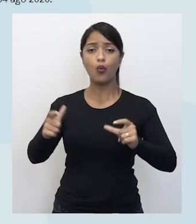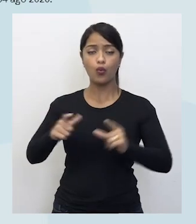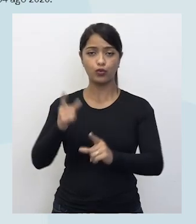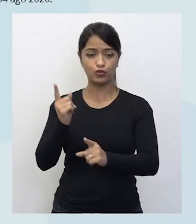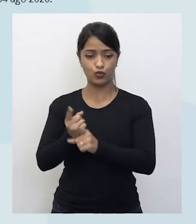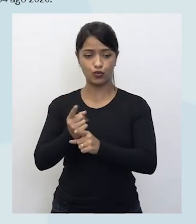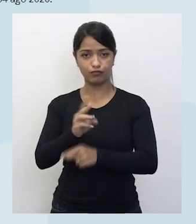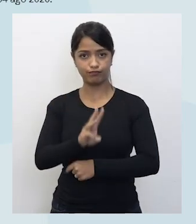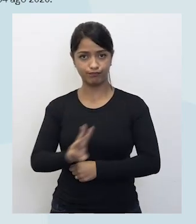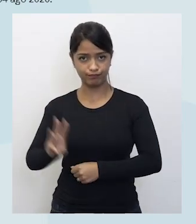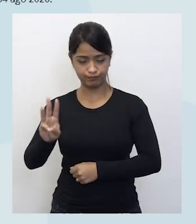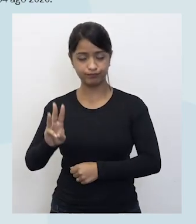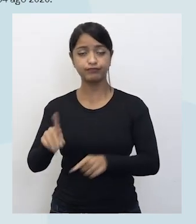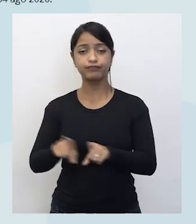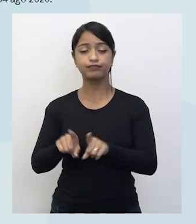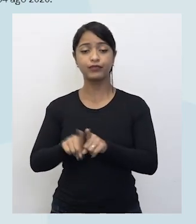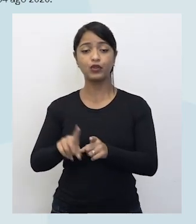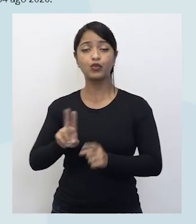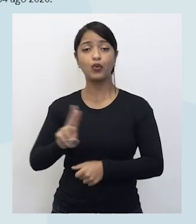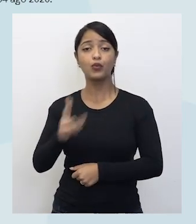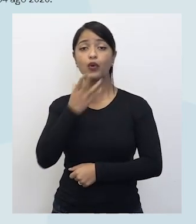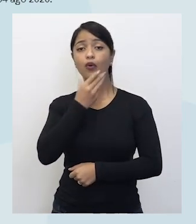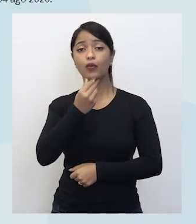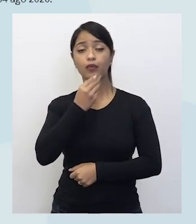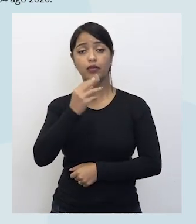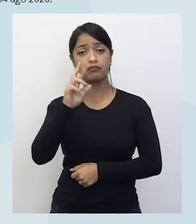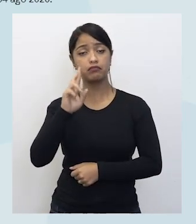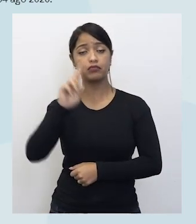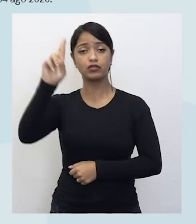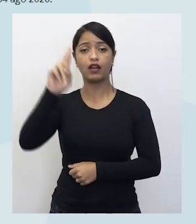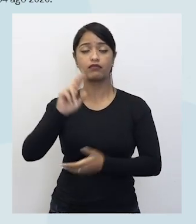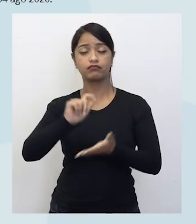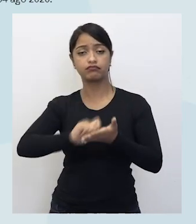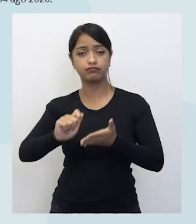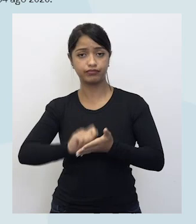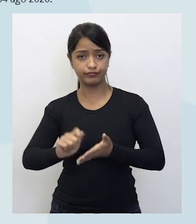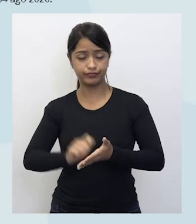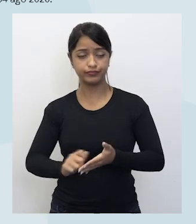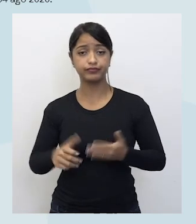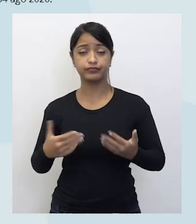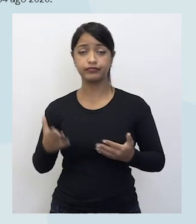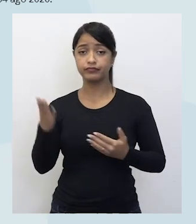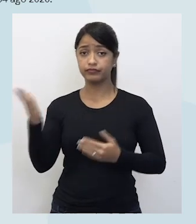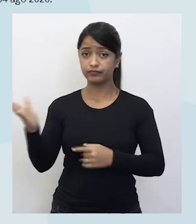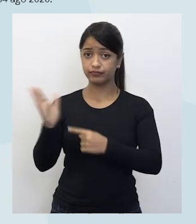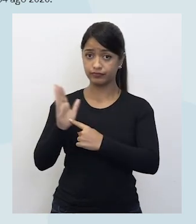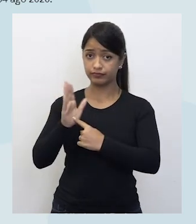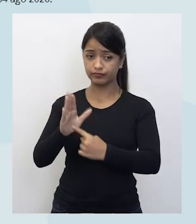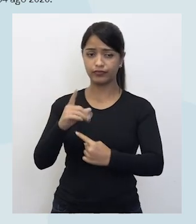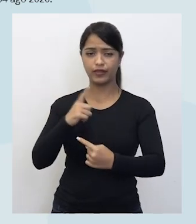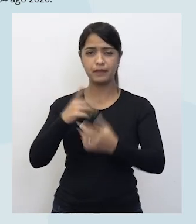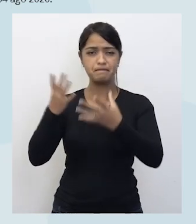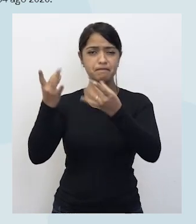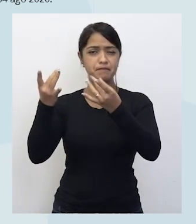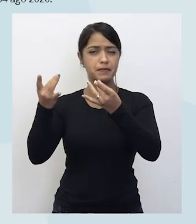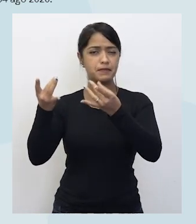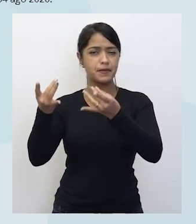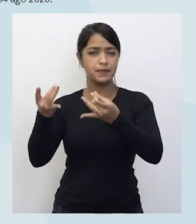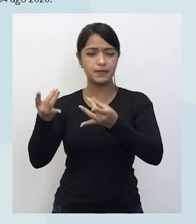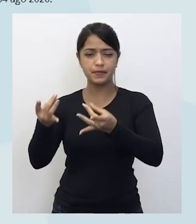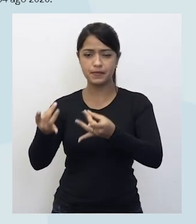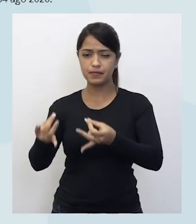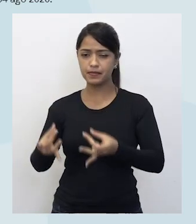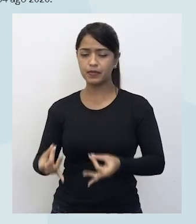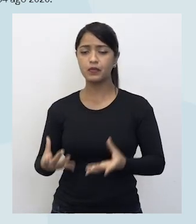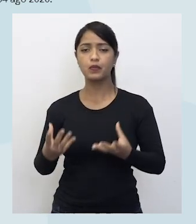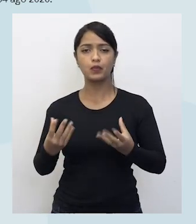nome do autor. E esse indicador, ele trabalha com vários itens. Mas o que é importante a